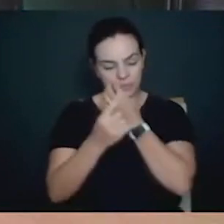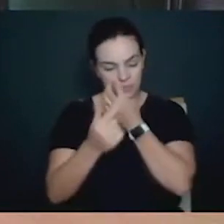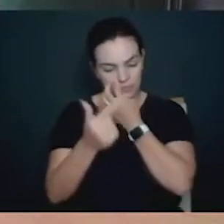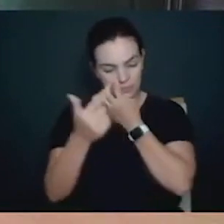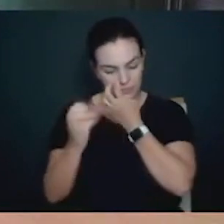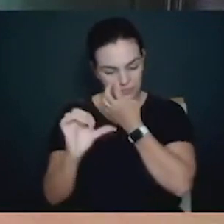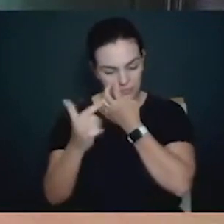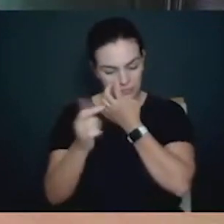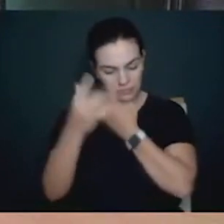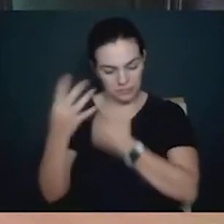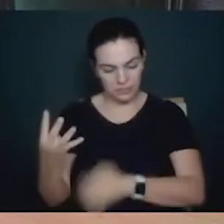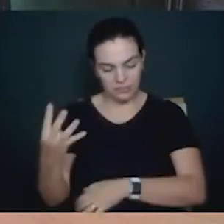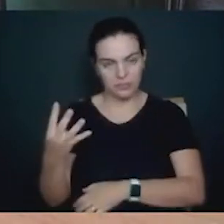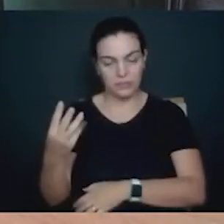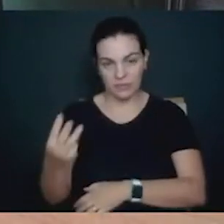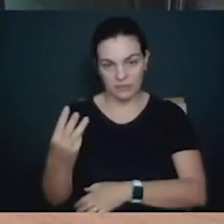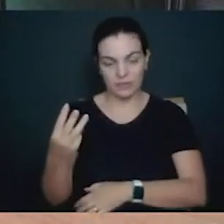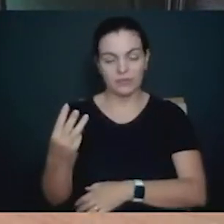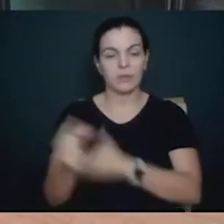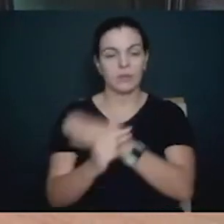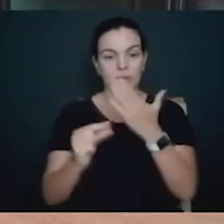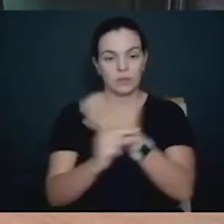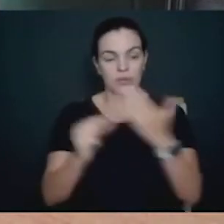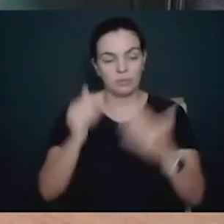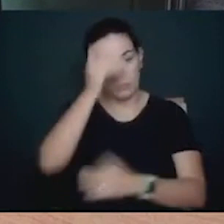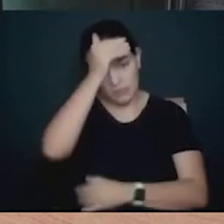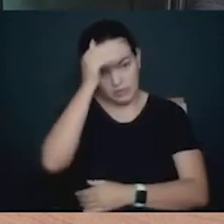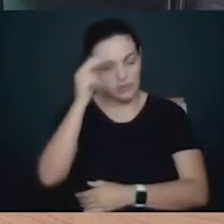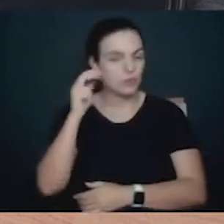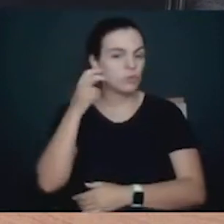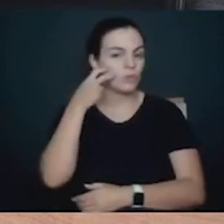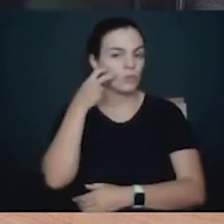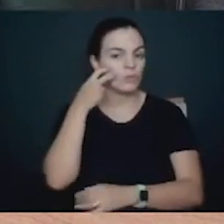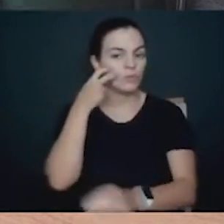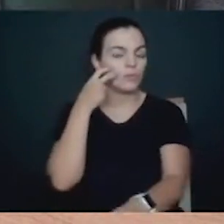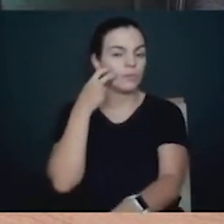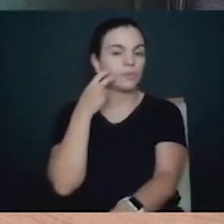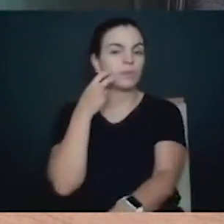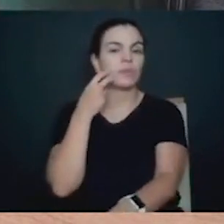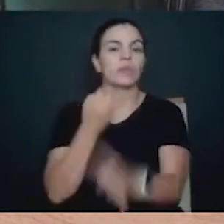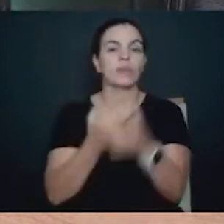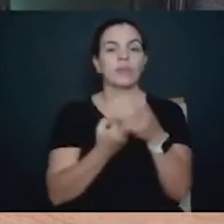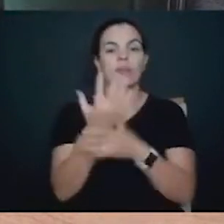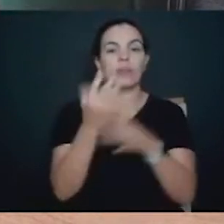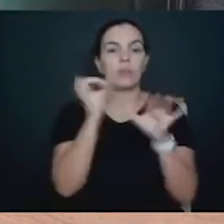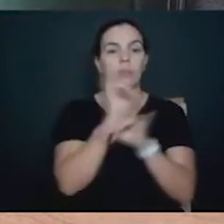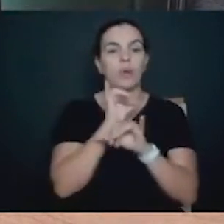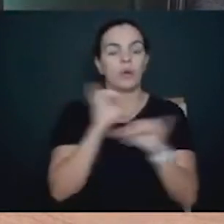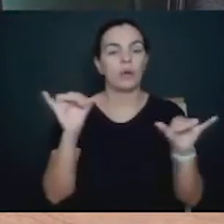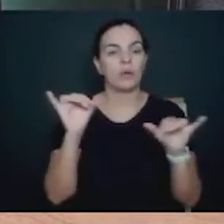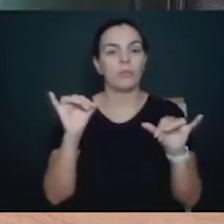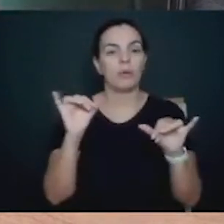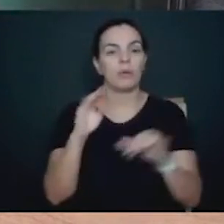5.129/2023, iniciativa dos vereadores Marcelo Facnello e João das Cinco Irmãos, institui o programa Banca do Esporte no município